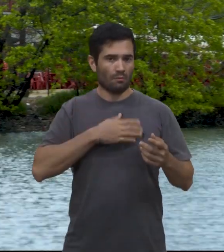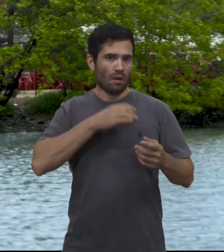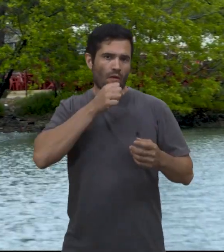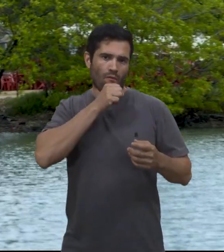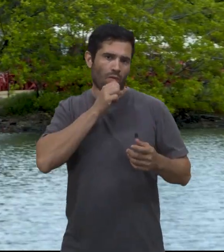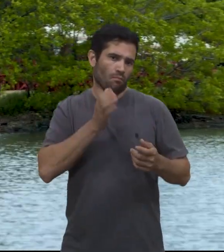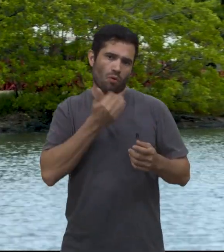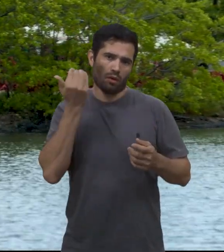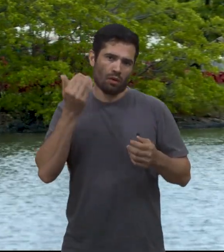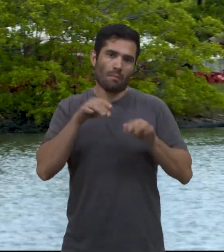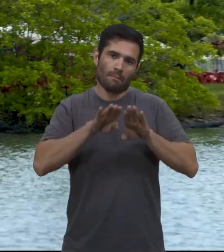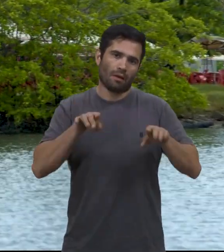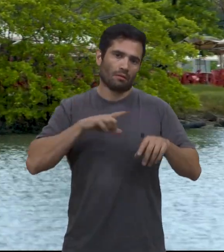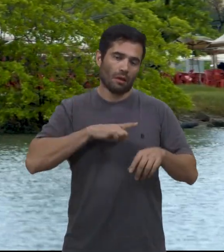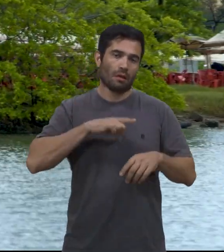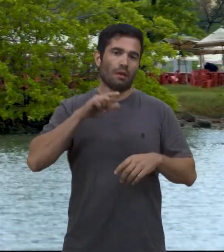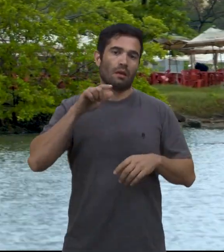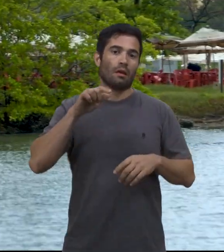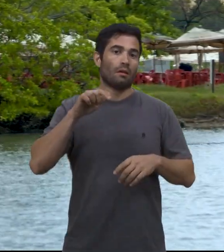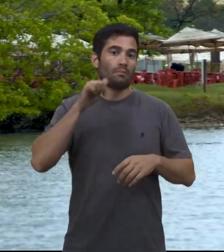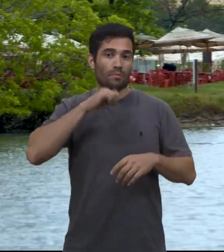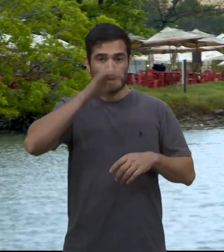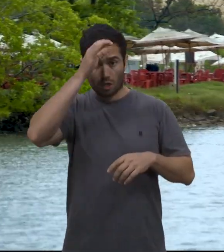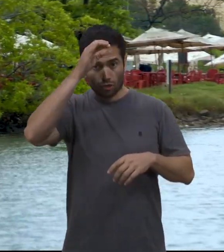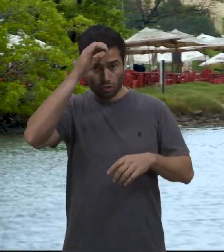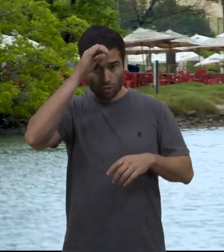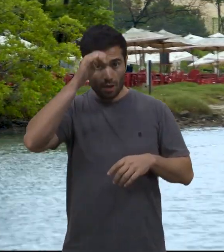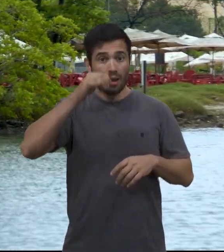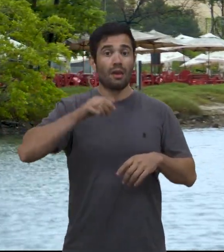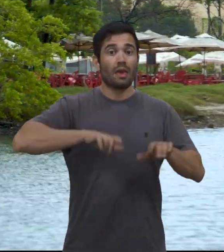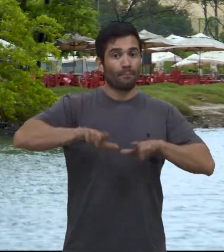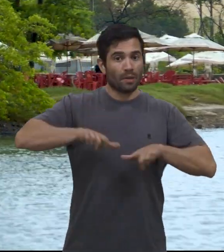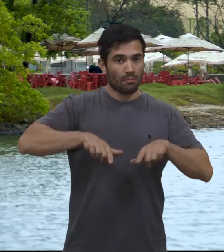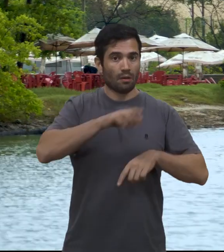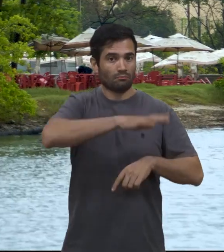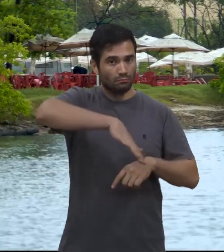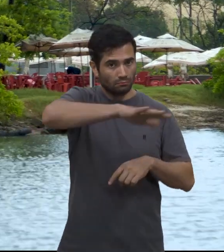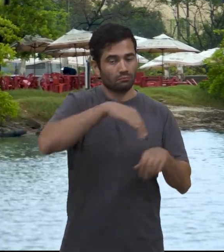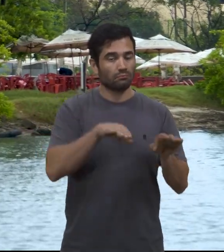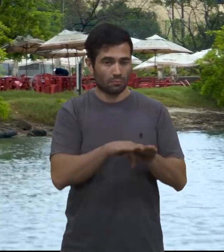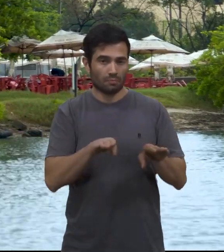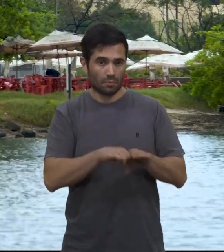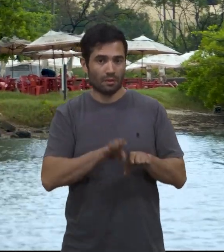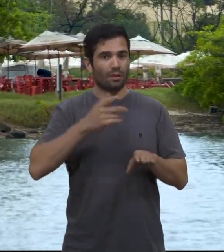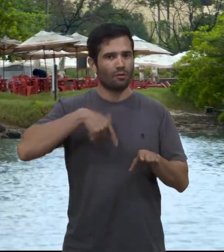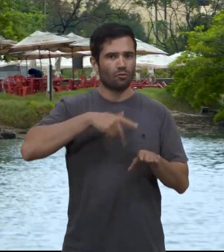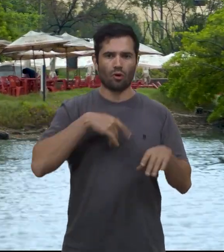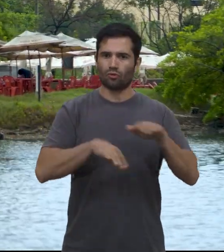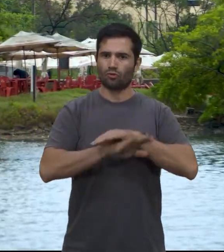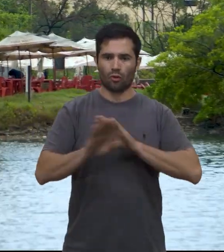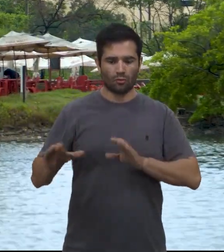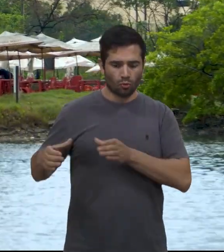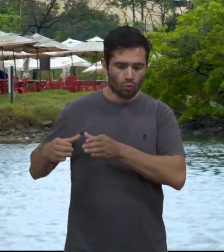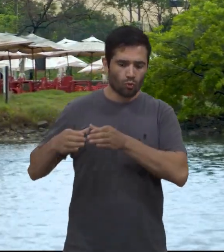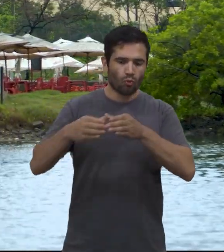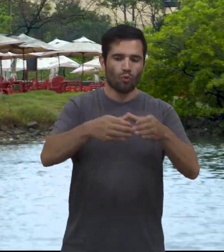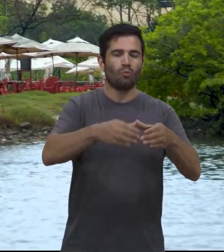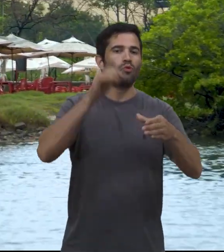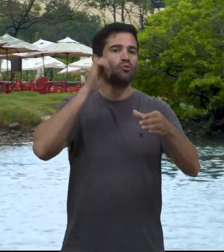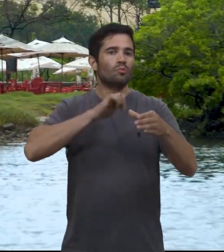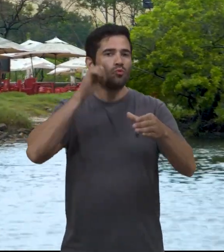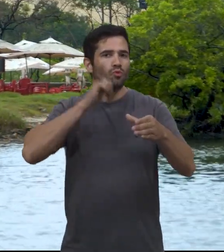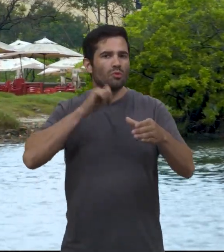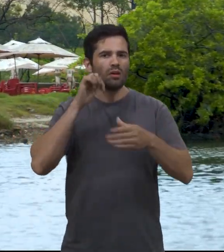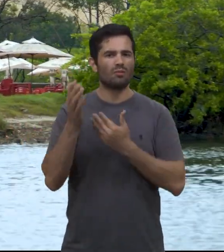se foi. Mas ainda tem a minha tia lá e as minhas primas moram tudo lá. A gente saía só nós mulheres, né?